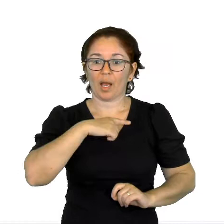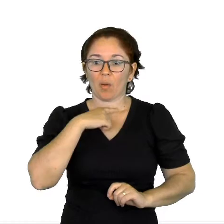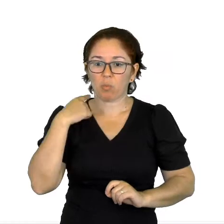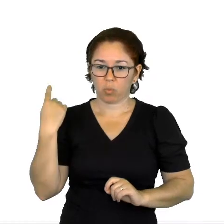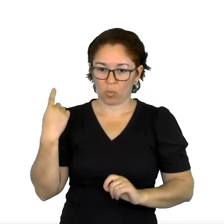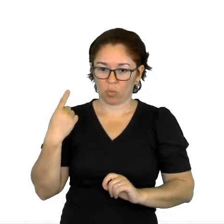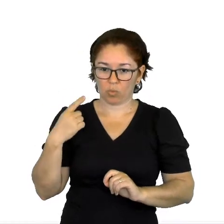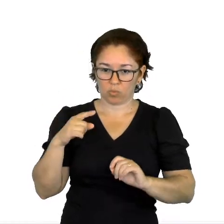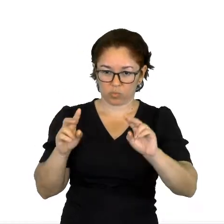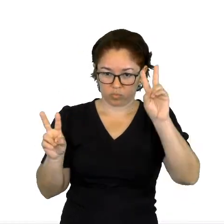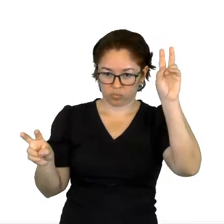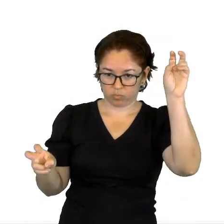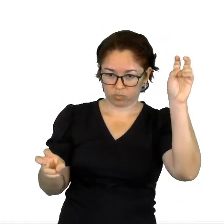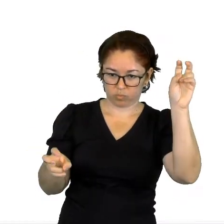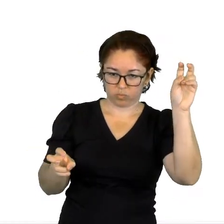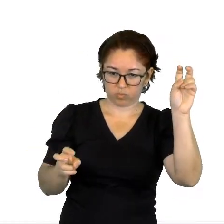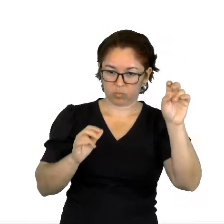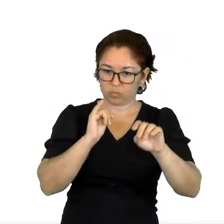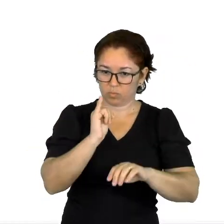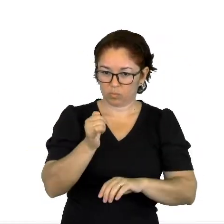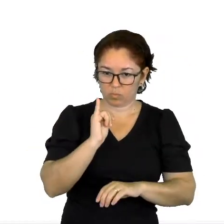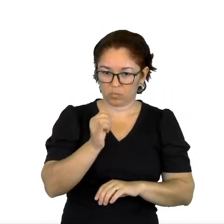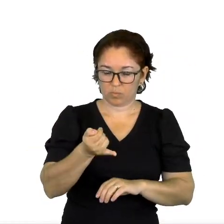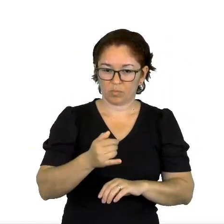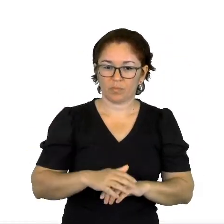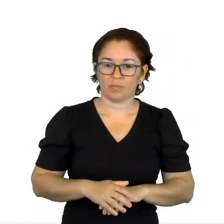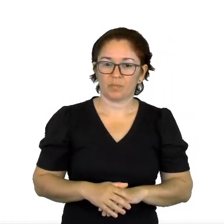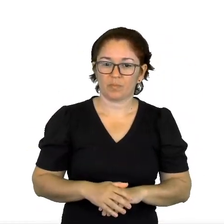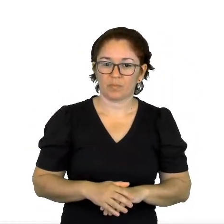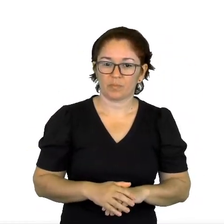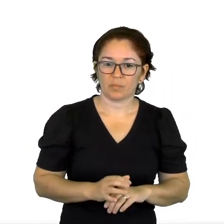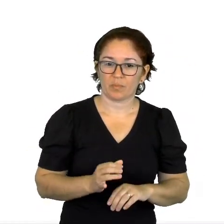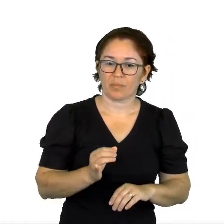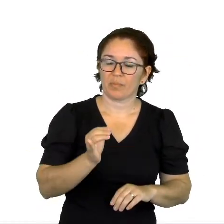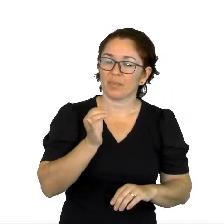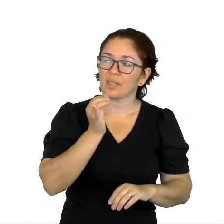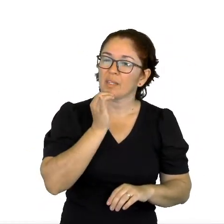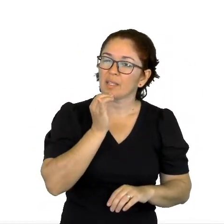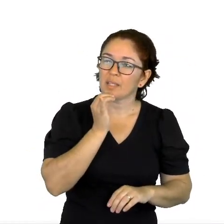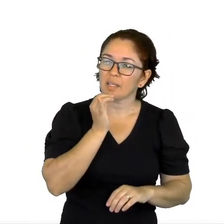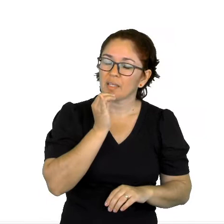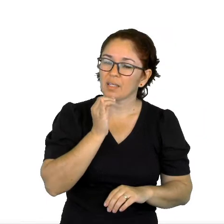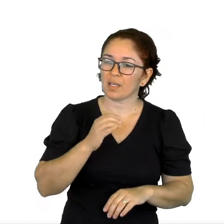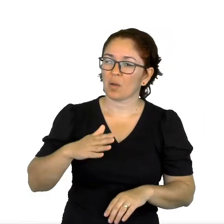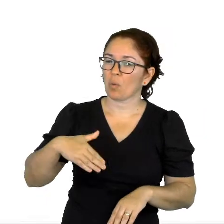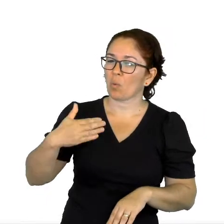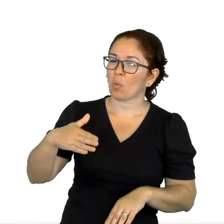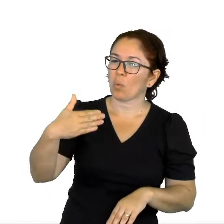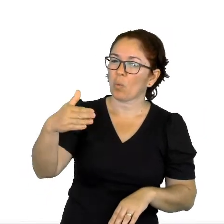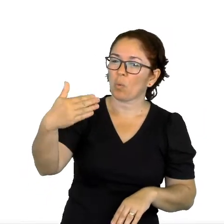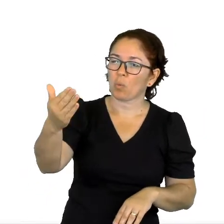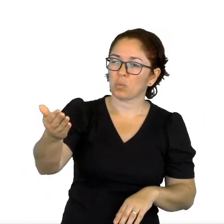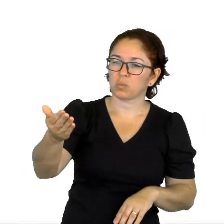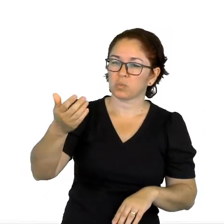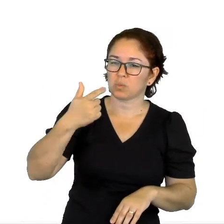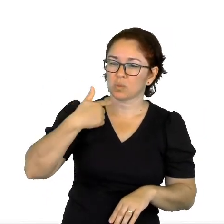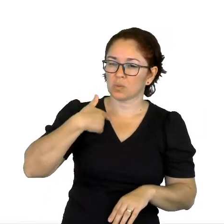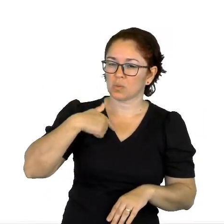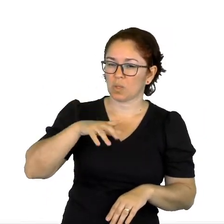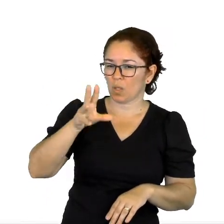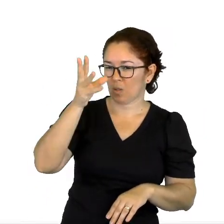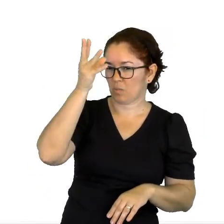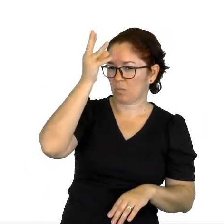ó: está aí uma coisa que nunca saberei e nem compreenderei do que os humanos